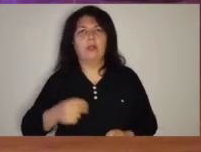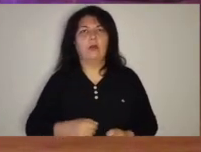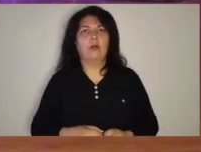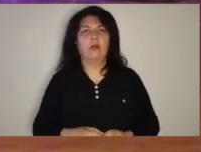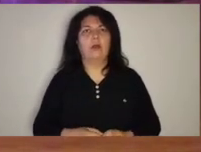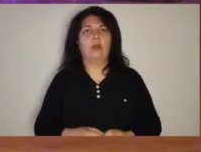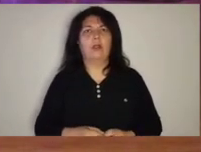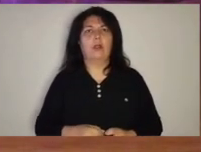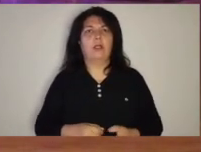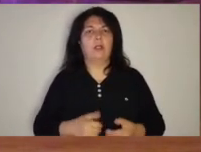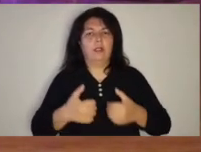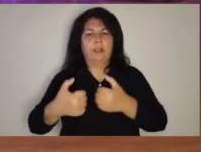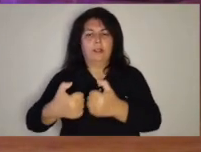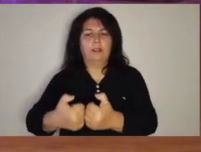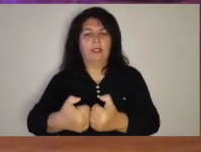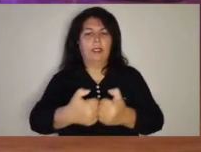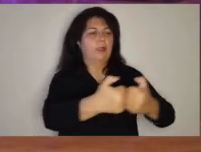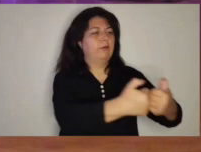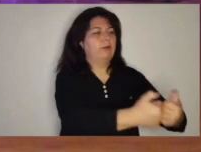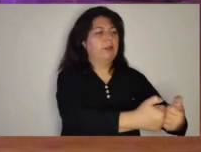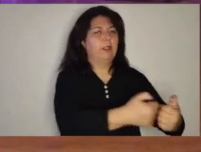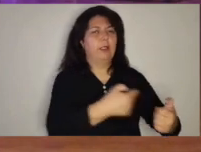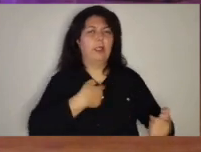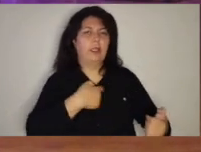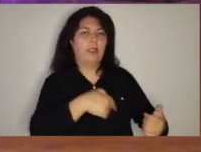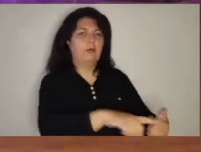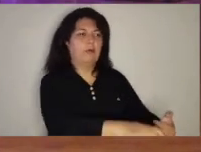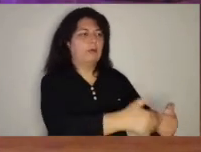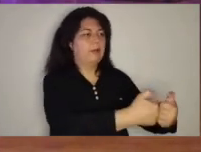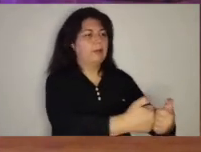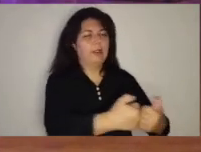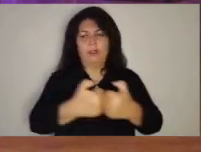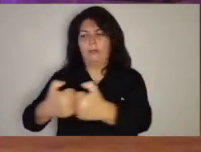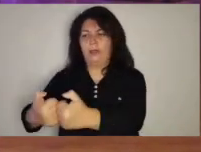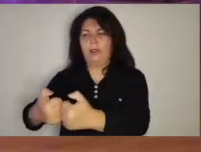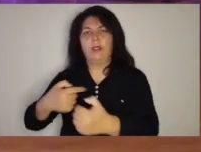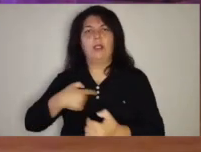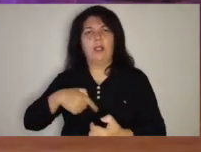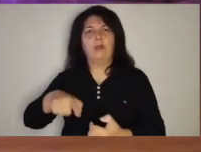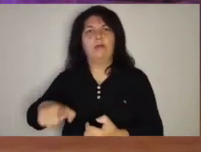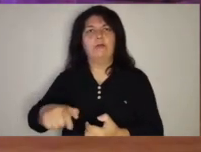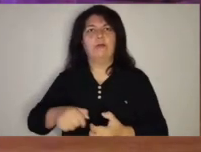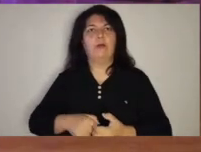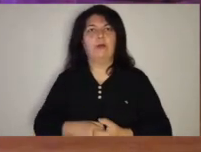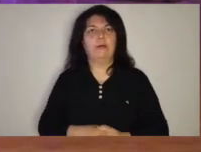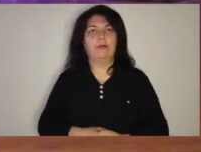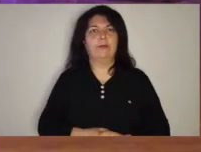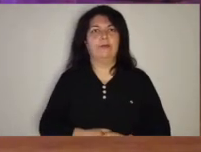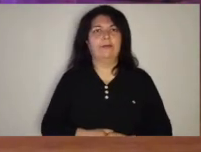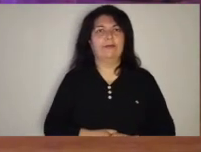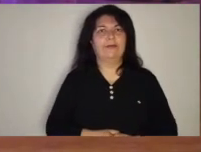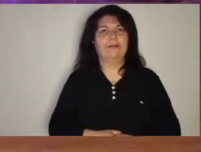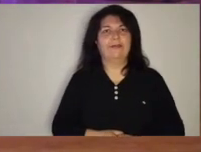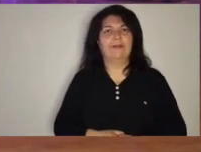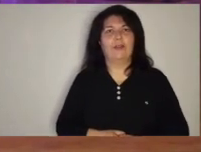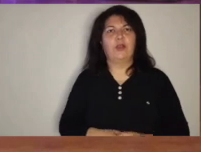vou. Obed-edom, irmãos, deixa a sua casa, deixa as suas coisas e vai aonde a arca